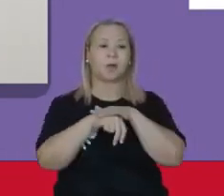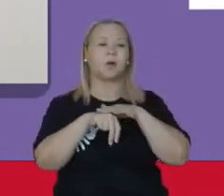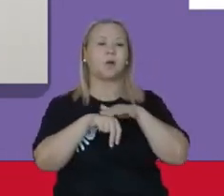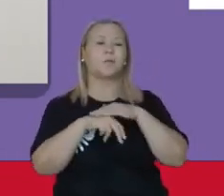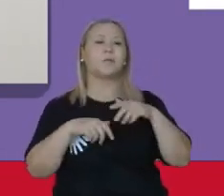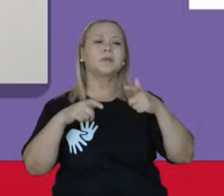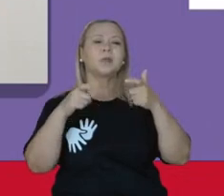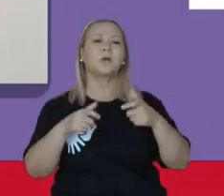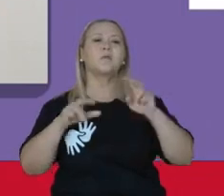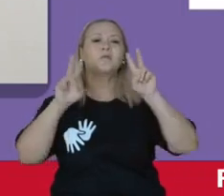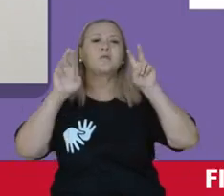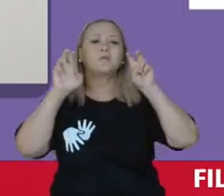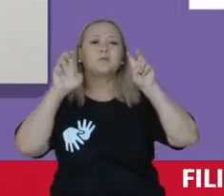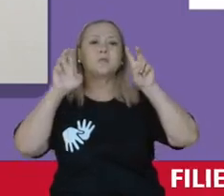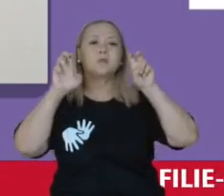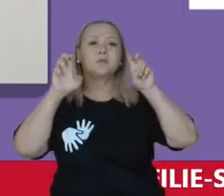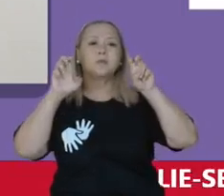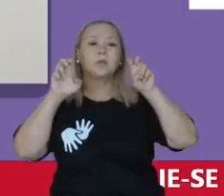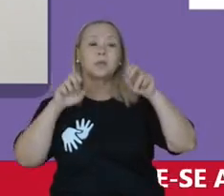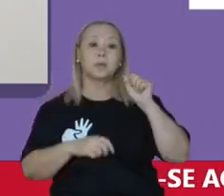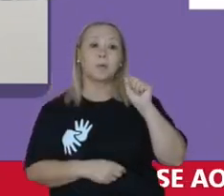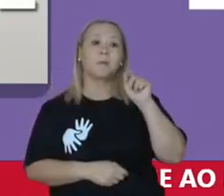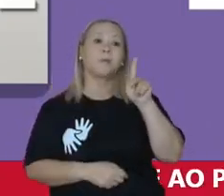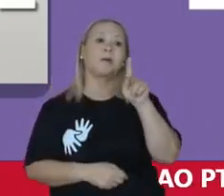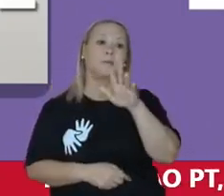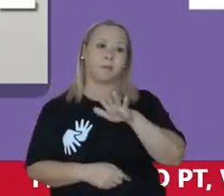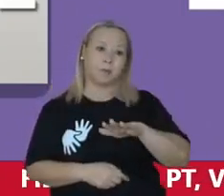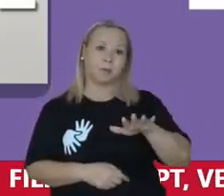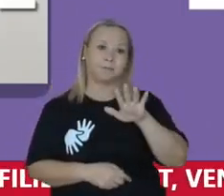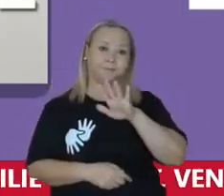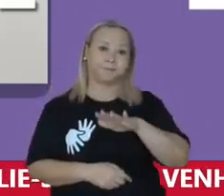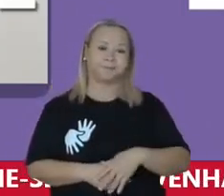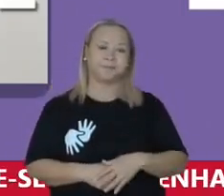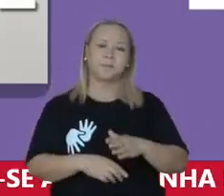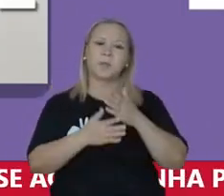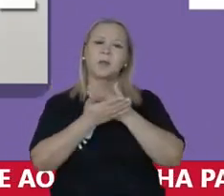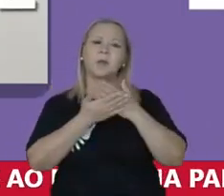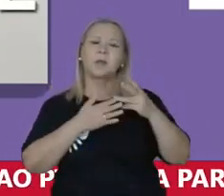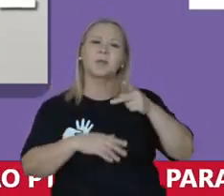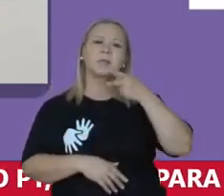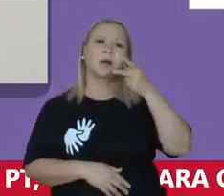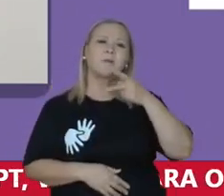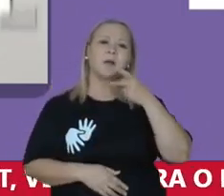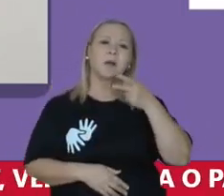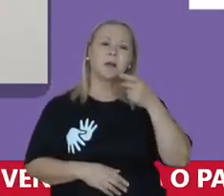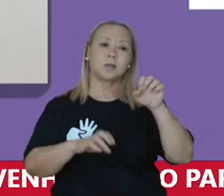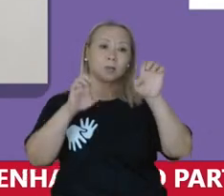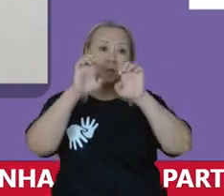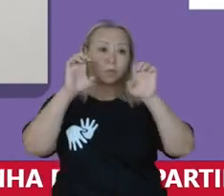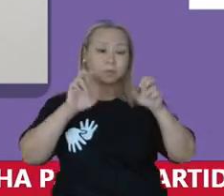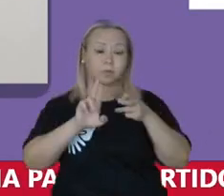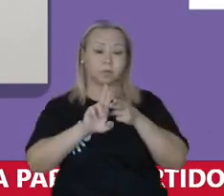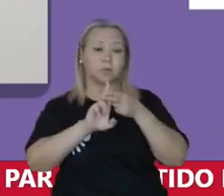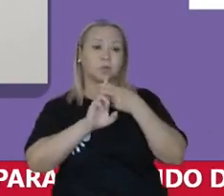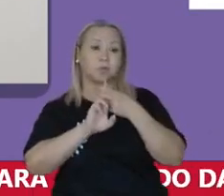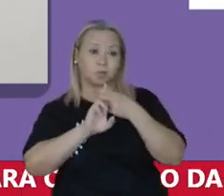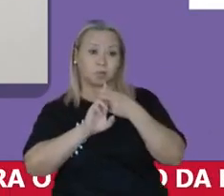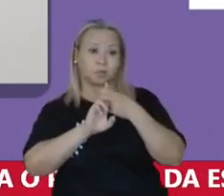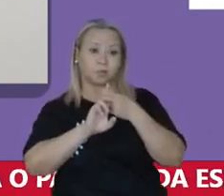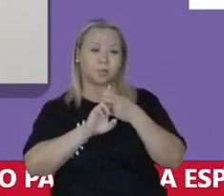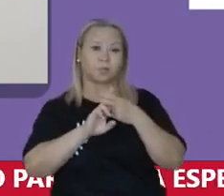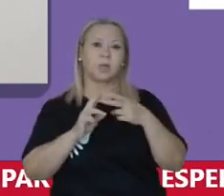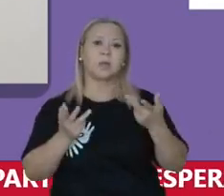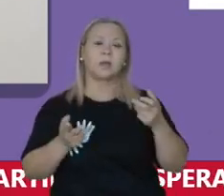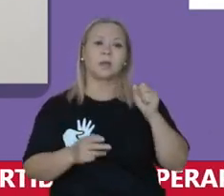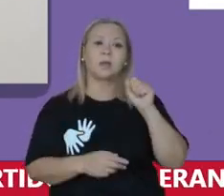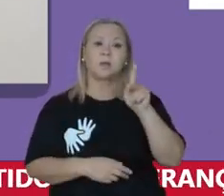vai ser sobre a Previdência Social. Vamos começar a falar um pouco então sobre o sistema de seguridade social. Ele foi